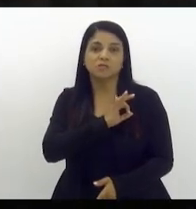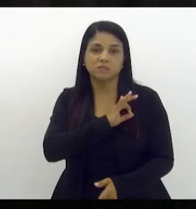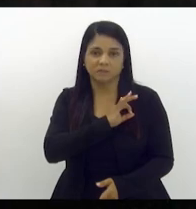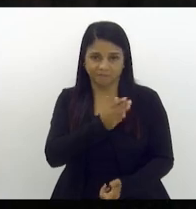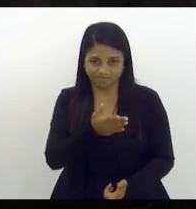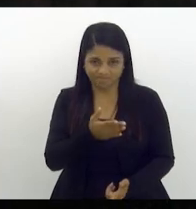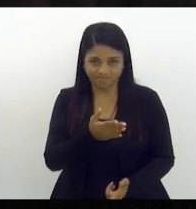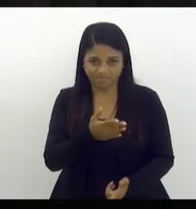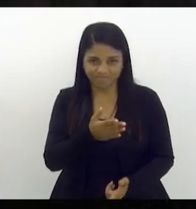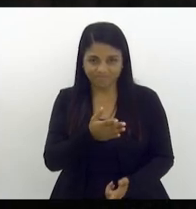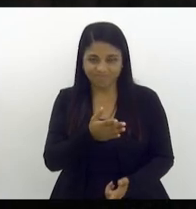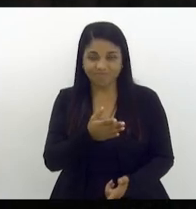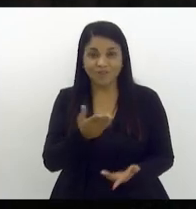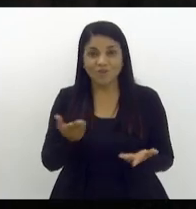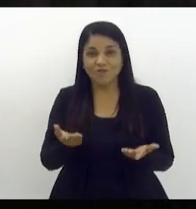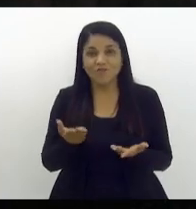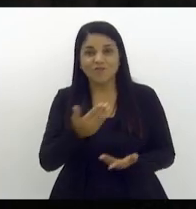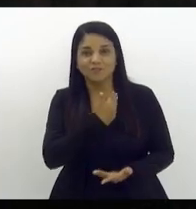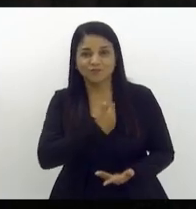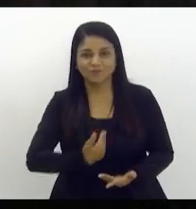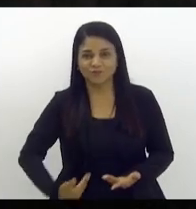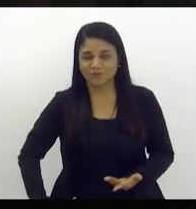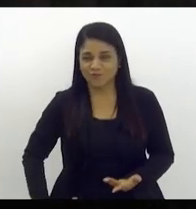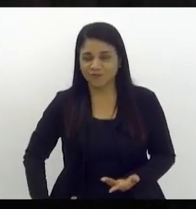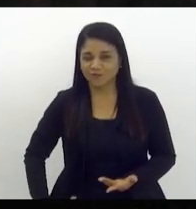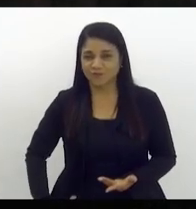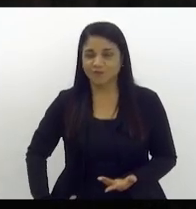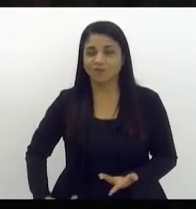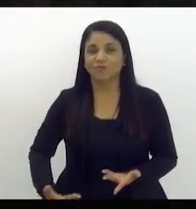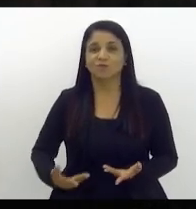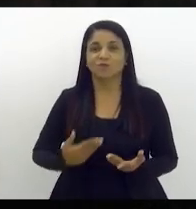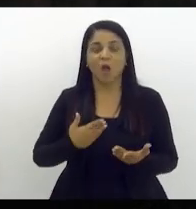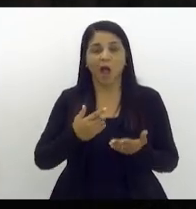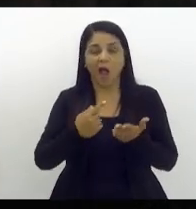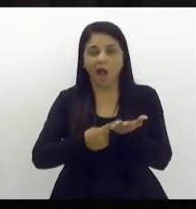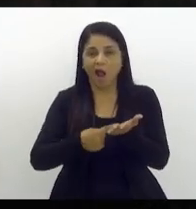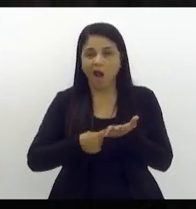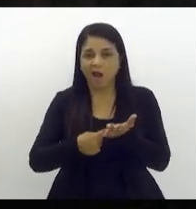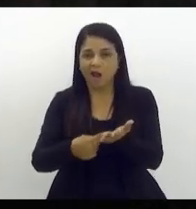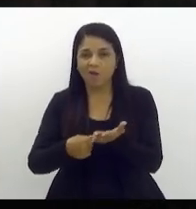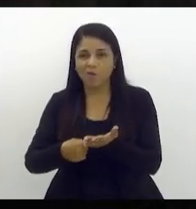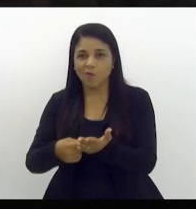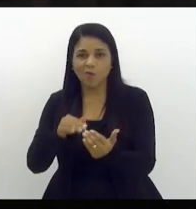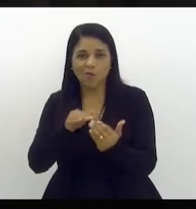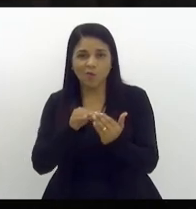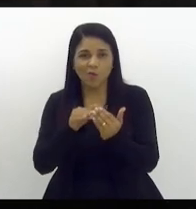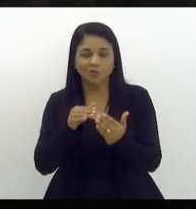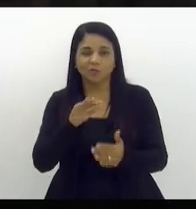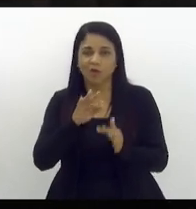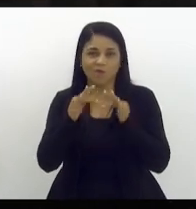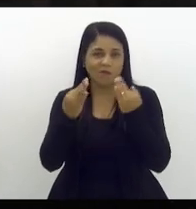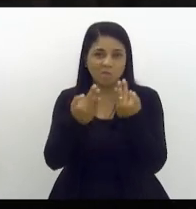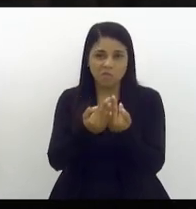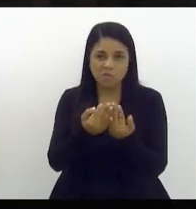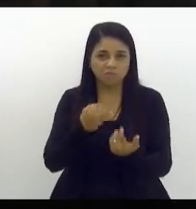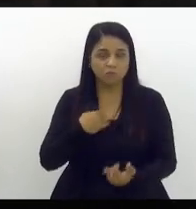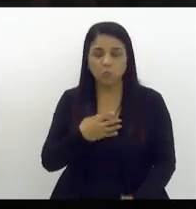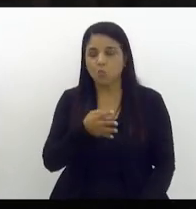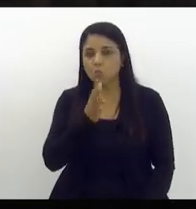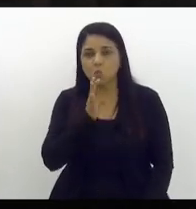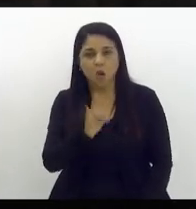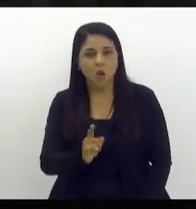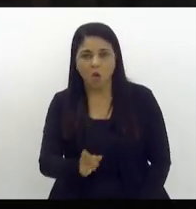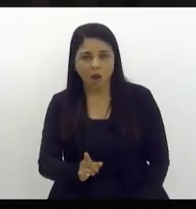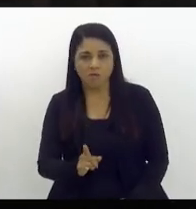hoje o governador pode fazer um acordo extrajudicial com a família de Benjamin e não faz, não reconhece o erro